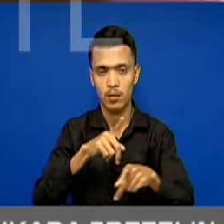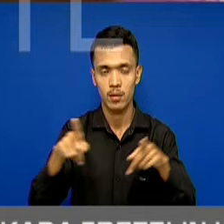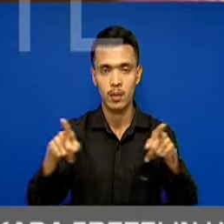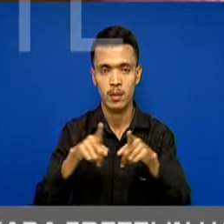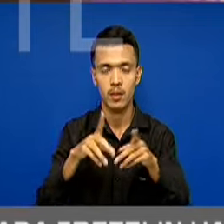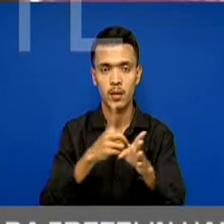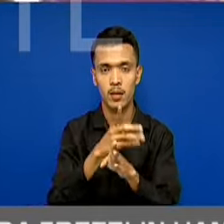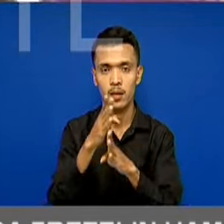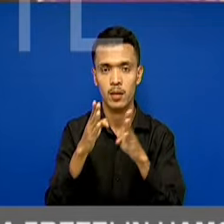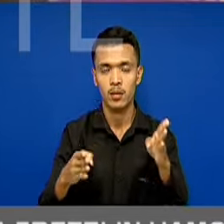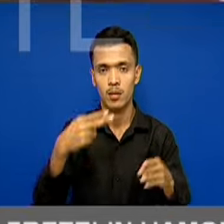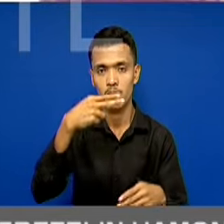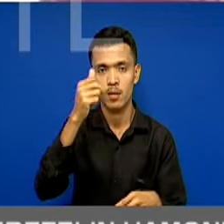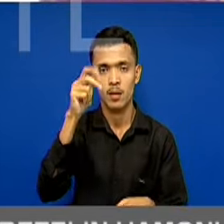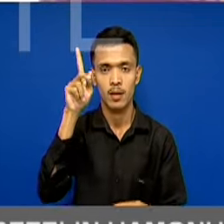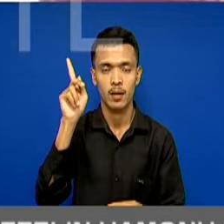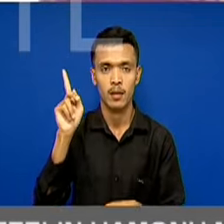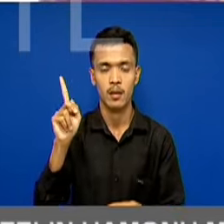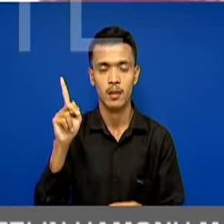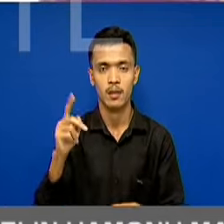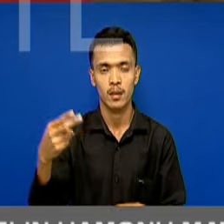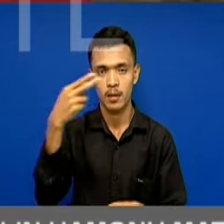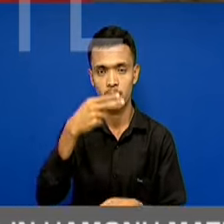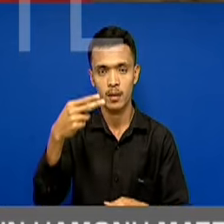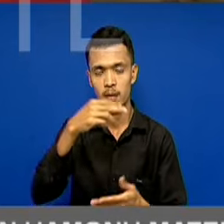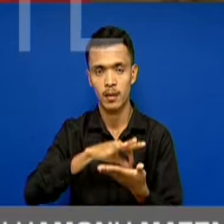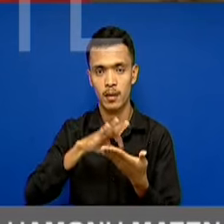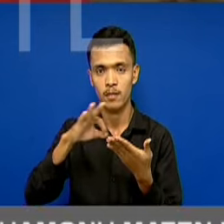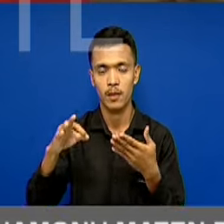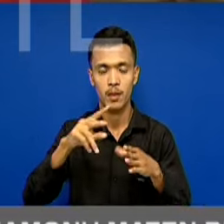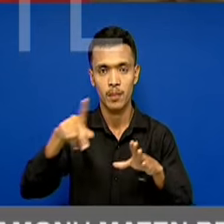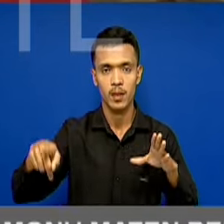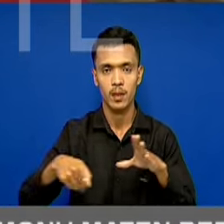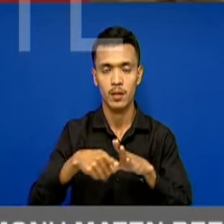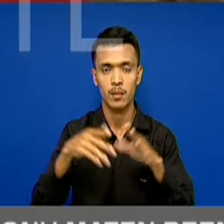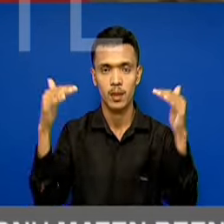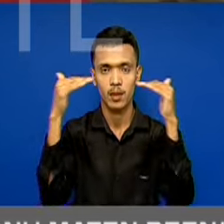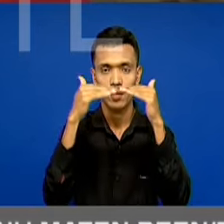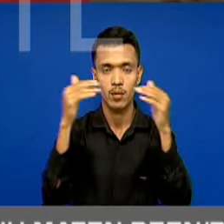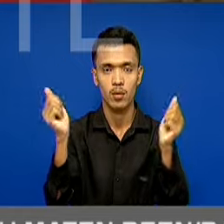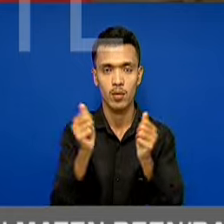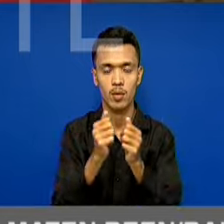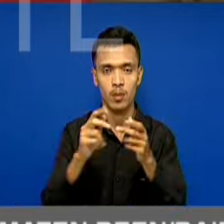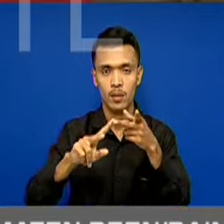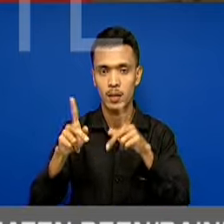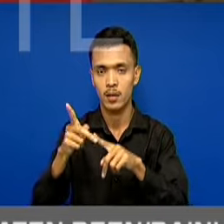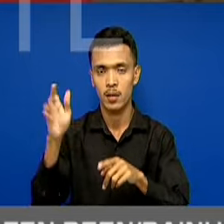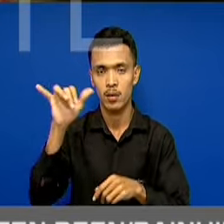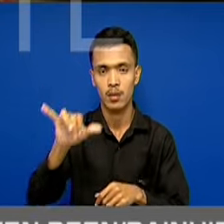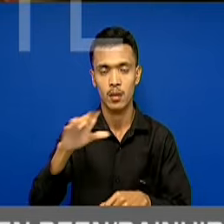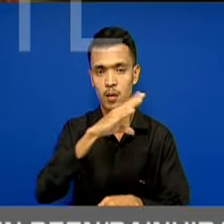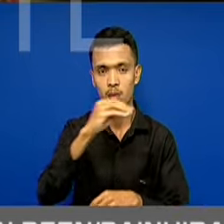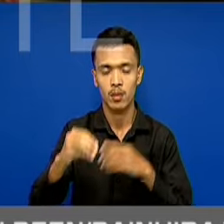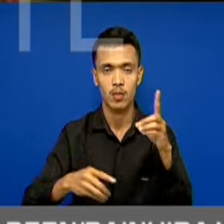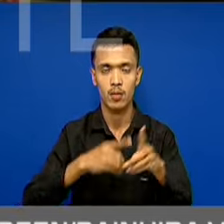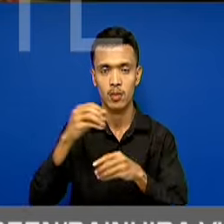Diretor da Associação RAC, Feliciano da Costa Araújo, quinta-feira, né? Foi em participa ser mútuo parceiro Cira, quando vai direito